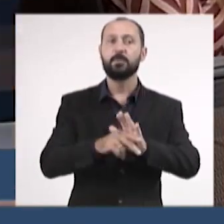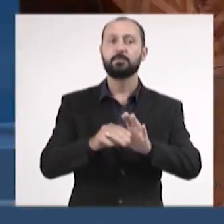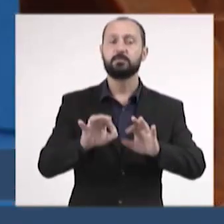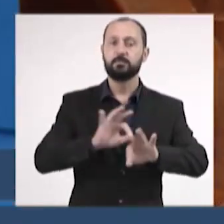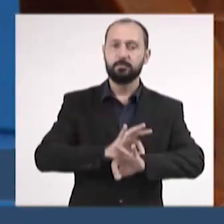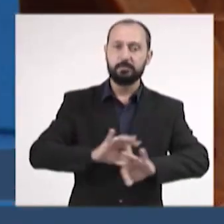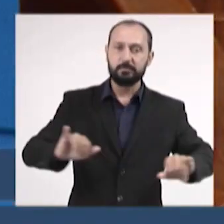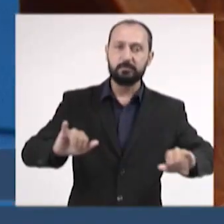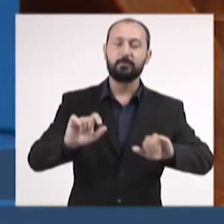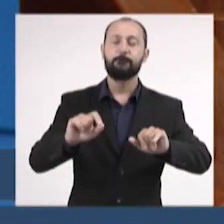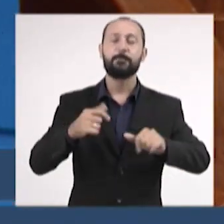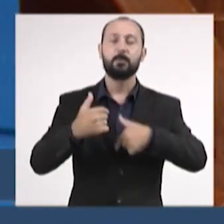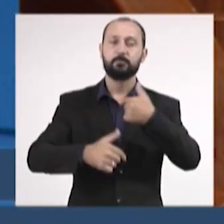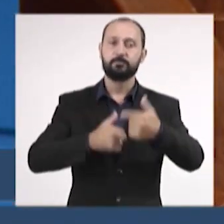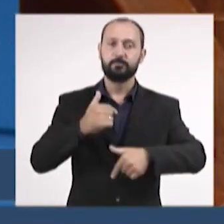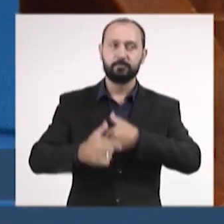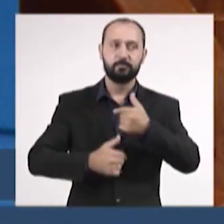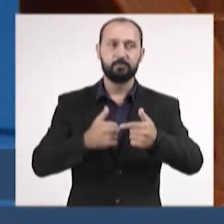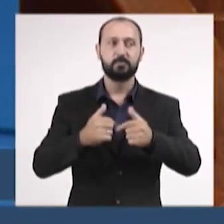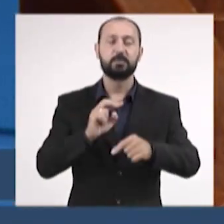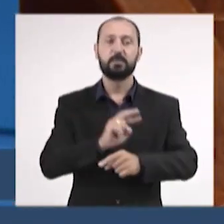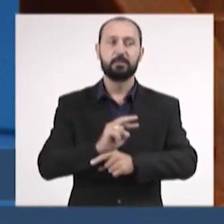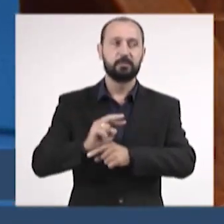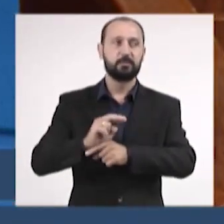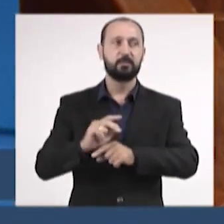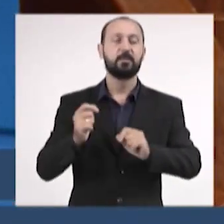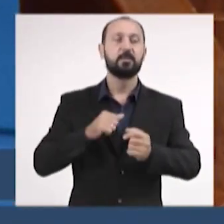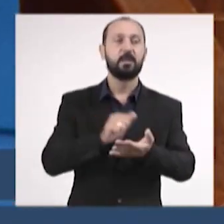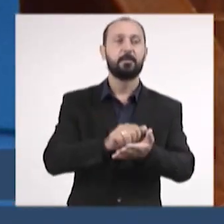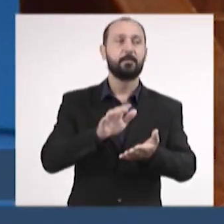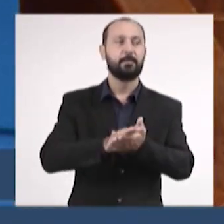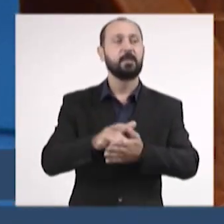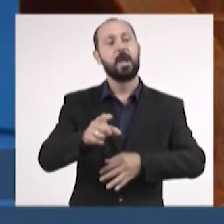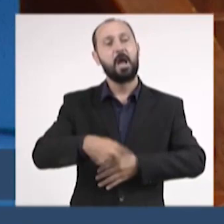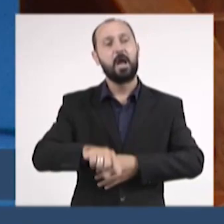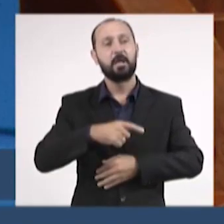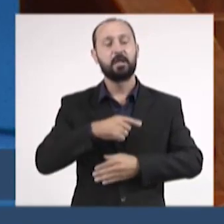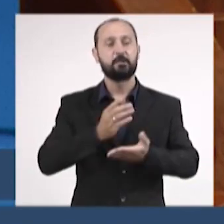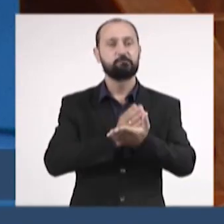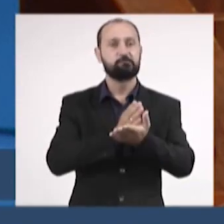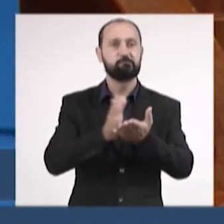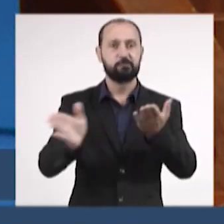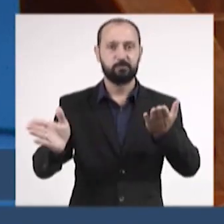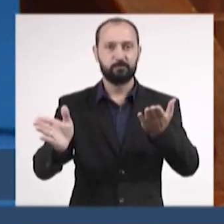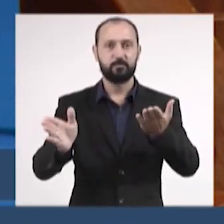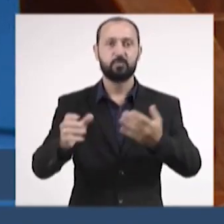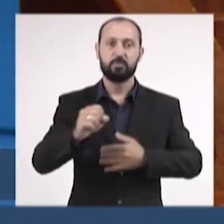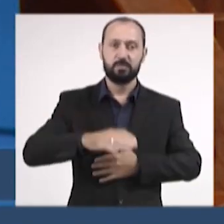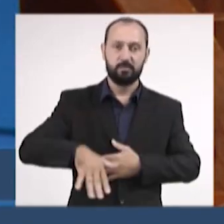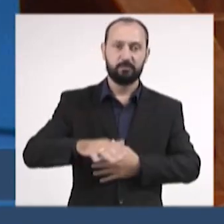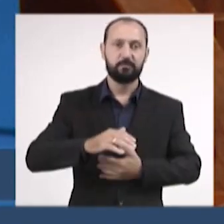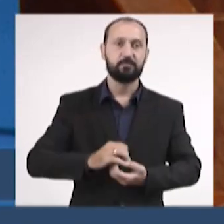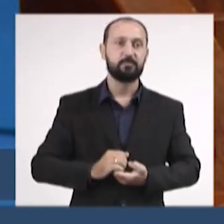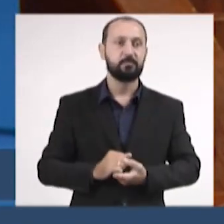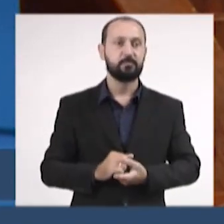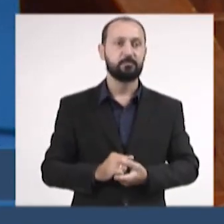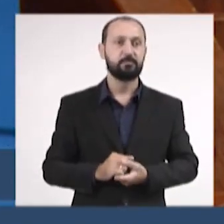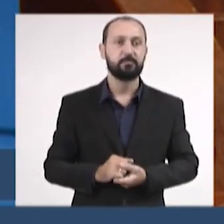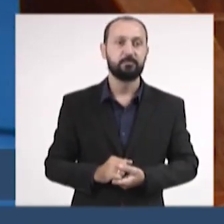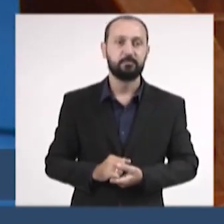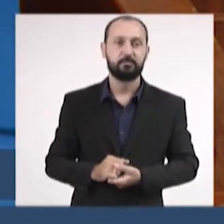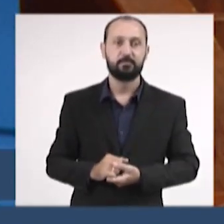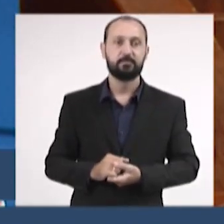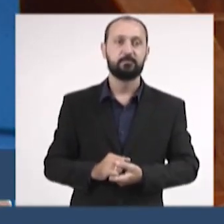provisão do trabalho emocional, do cuidado e que punem aquelas que se desviam do padrão social.